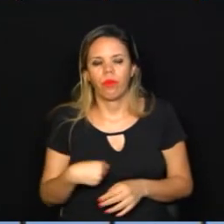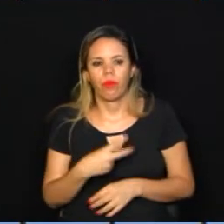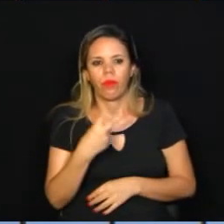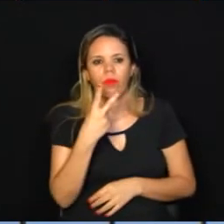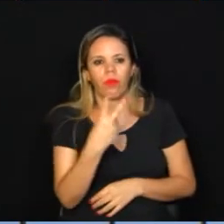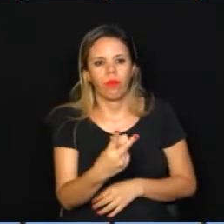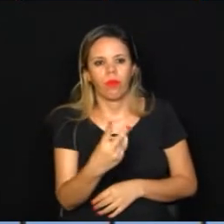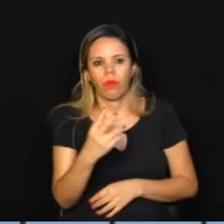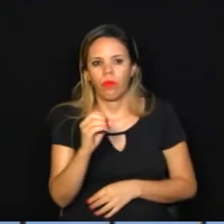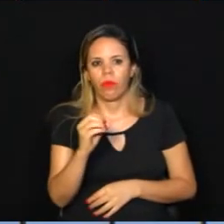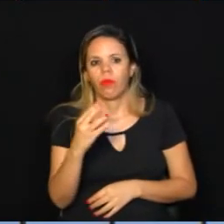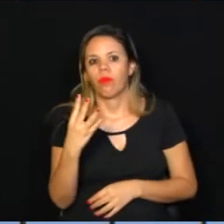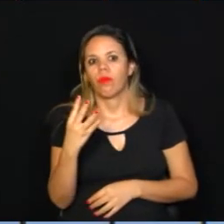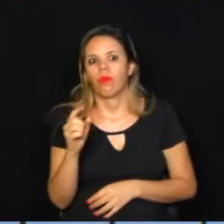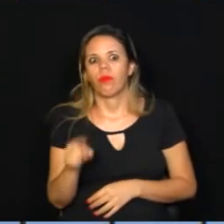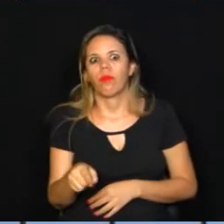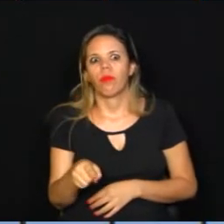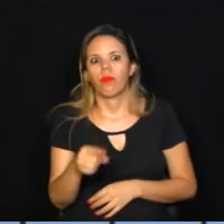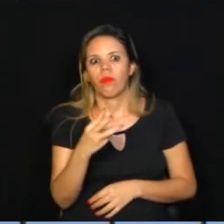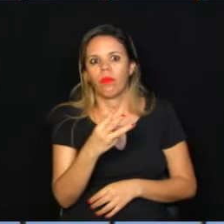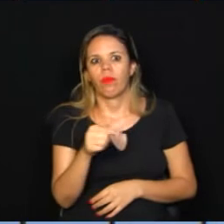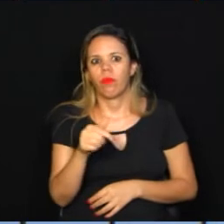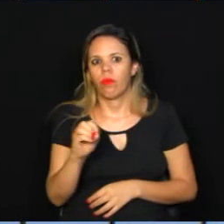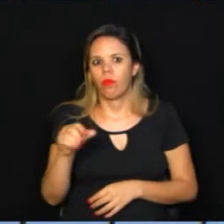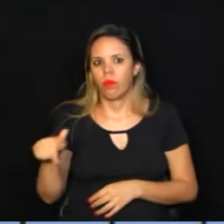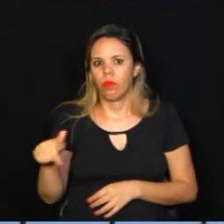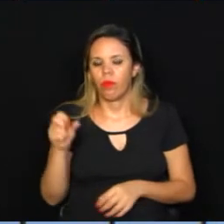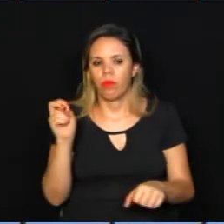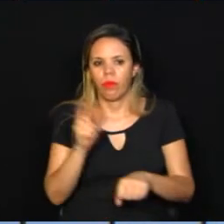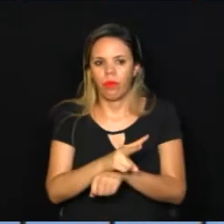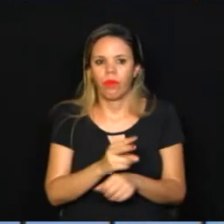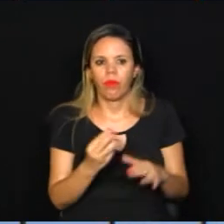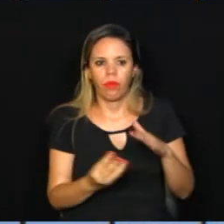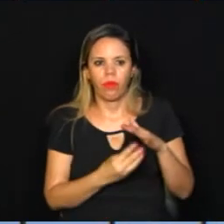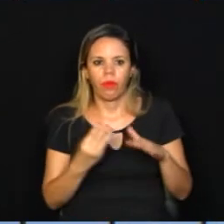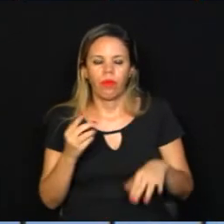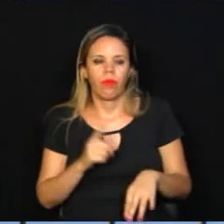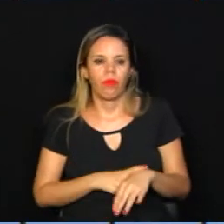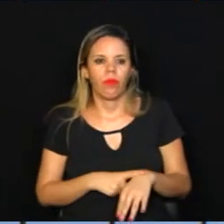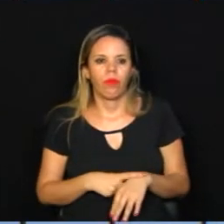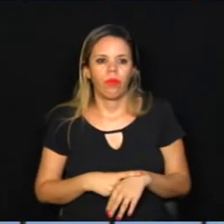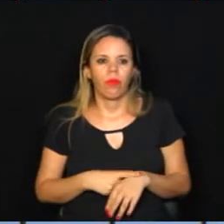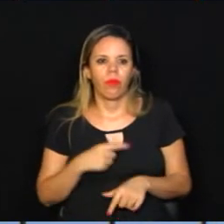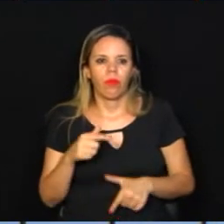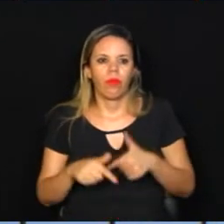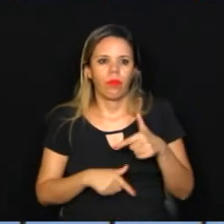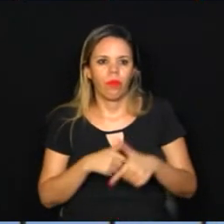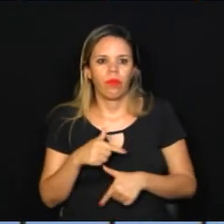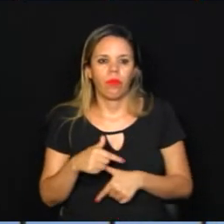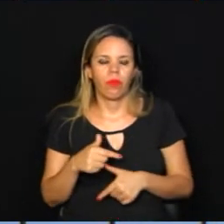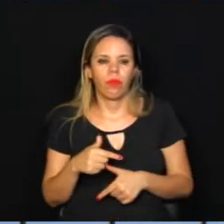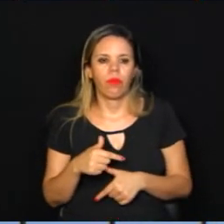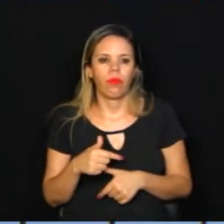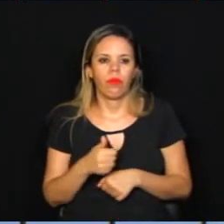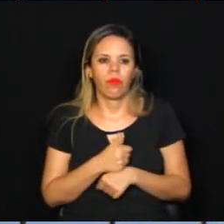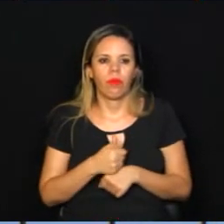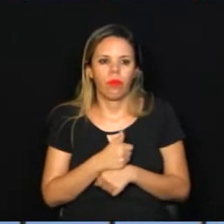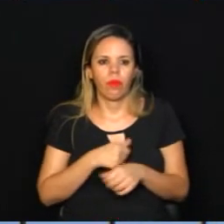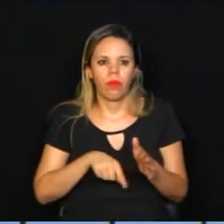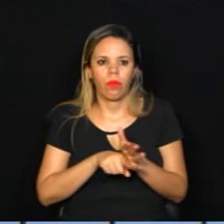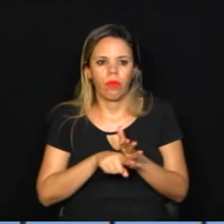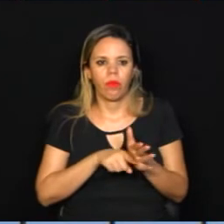204.307 vagas temporárias para a atividade de agente